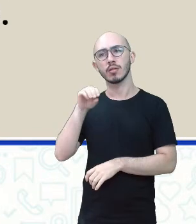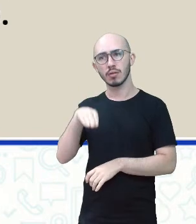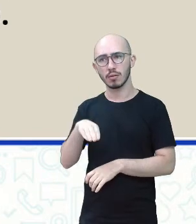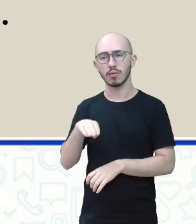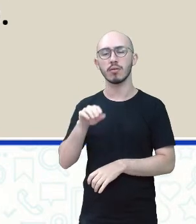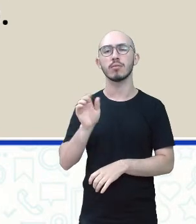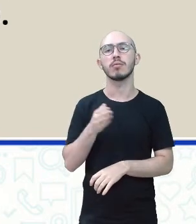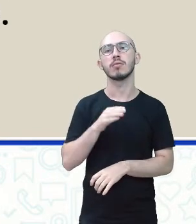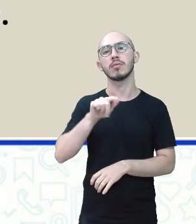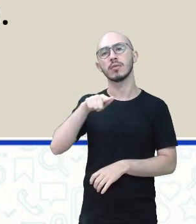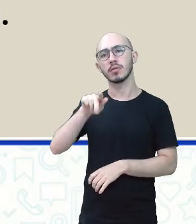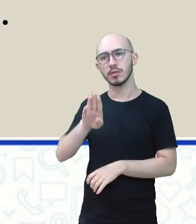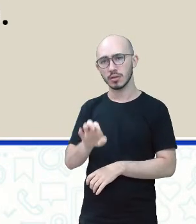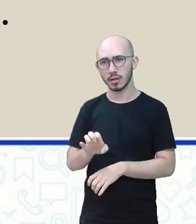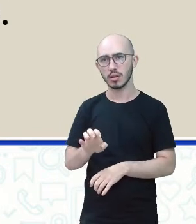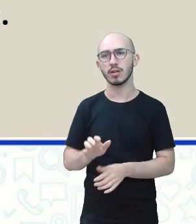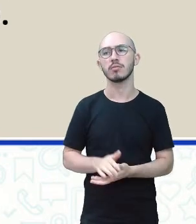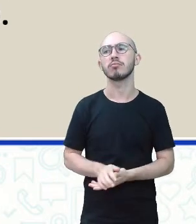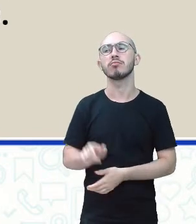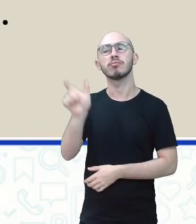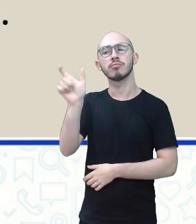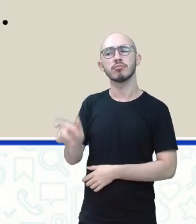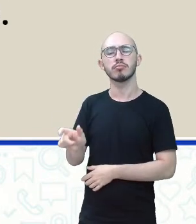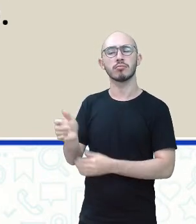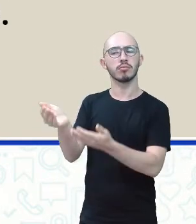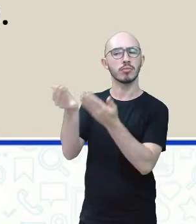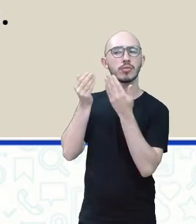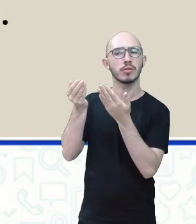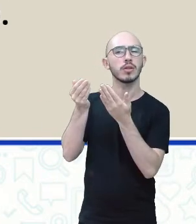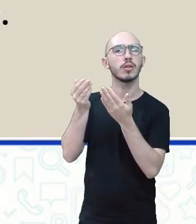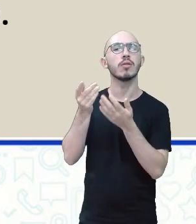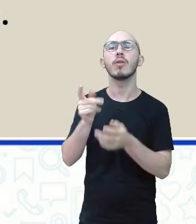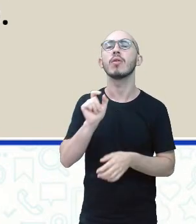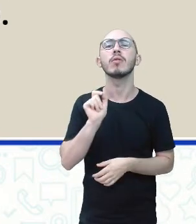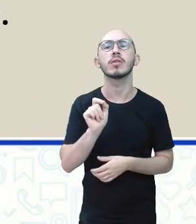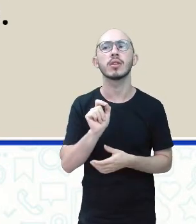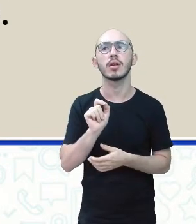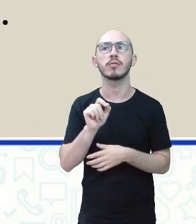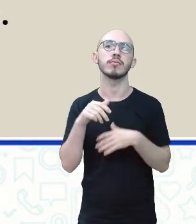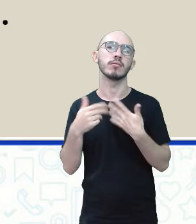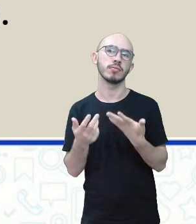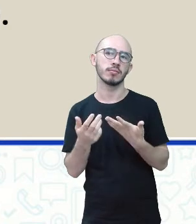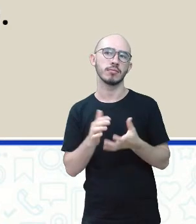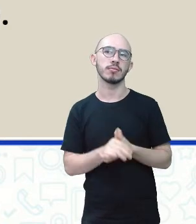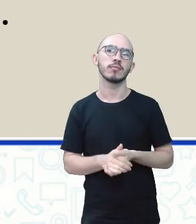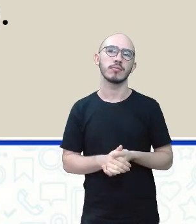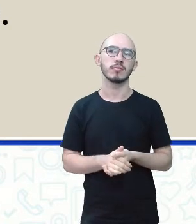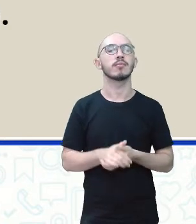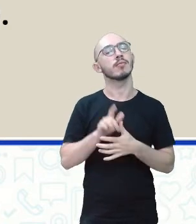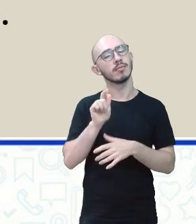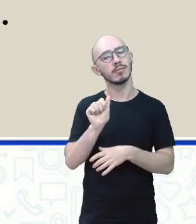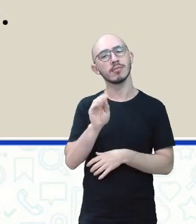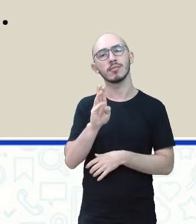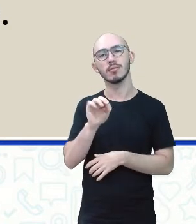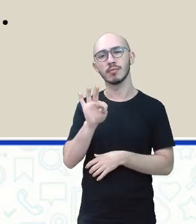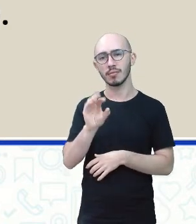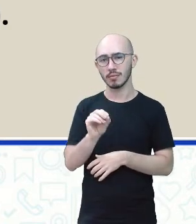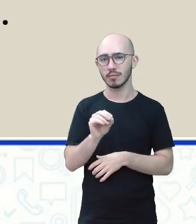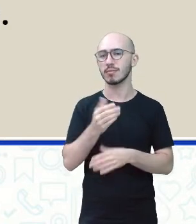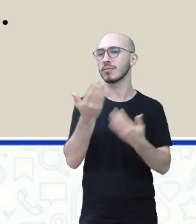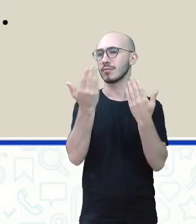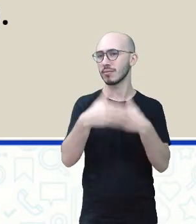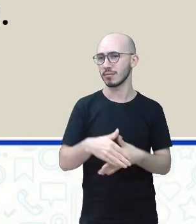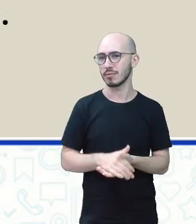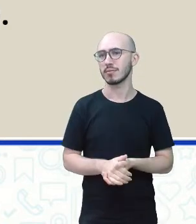O candidato duvidou de quê? A resposta do gabarito da prova.